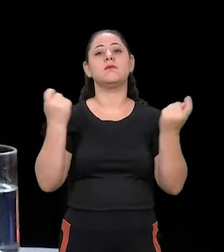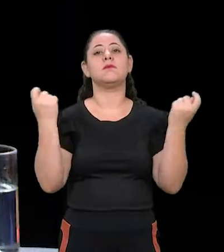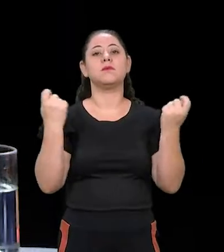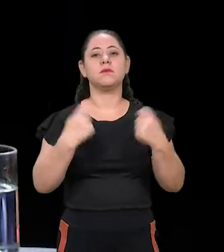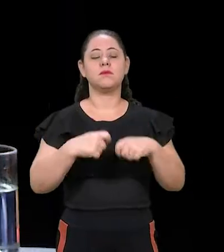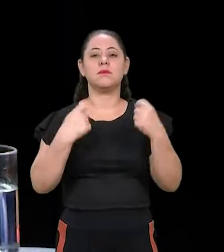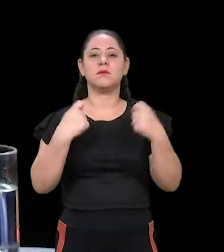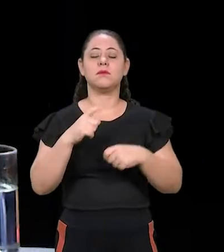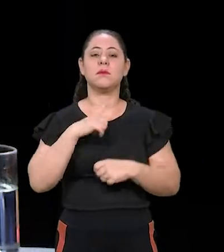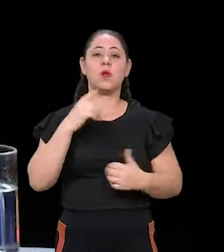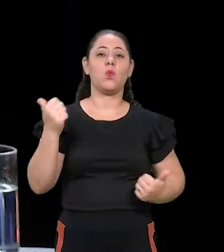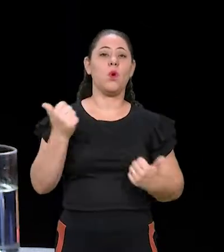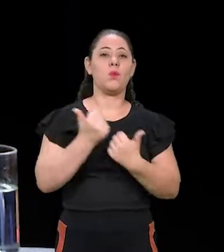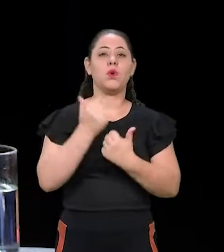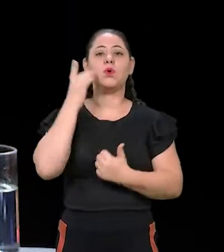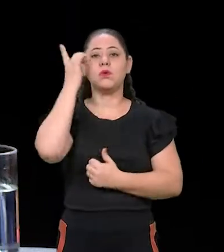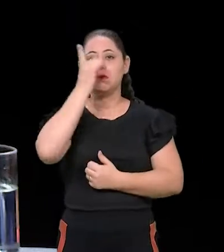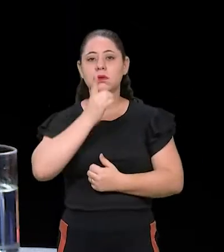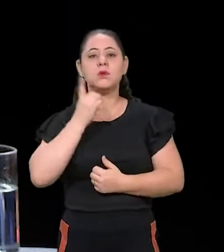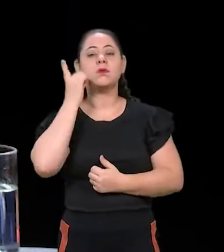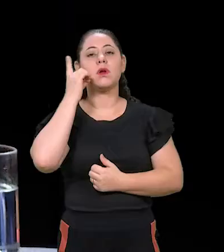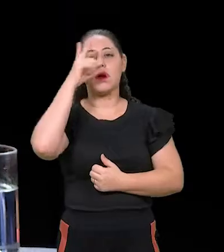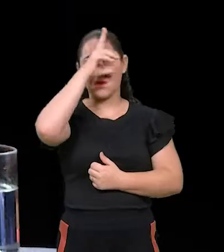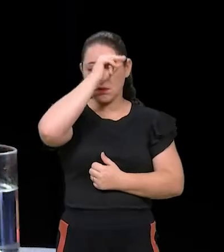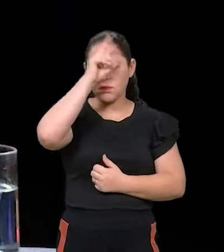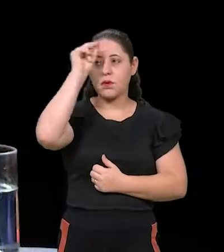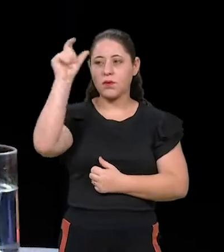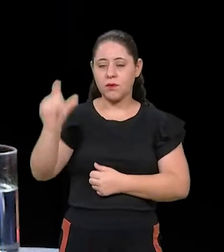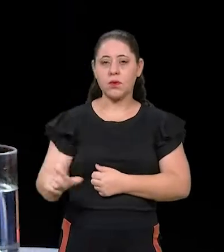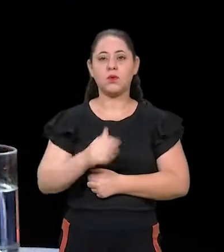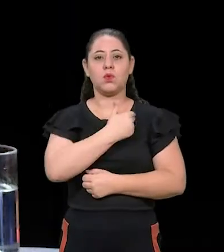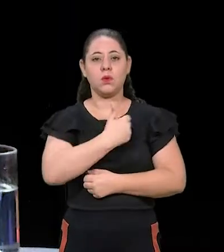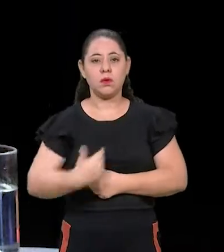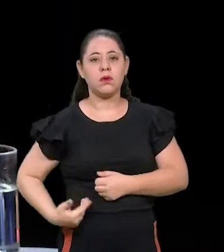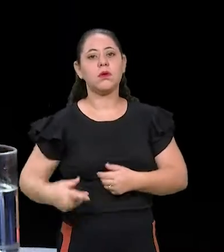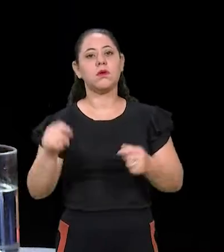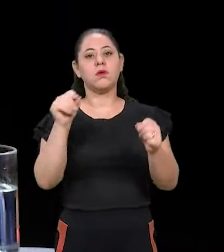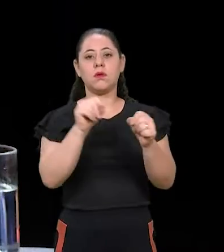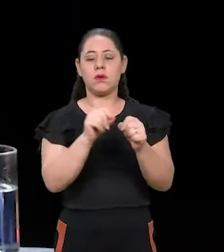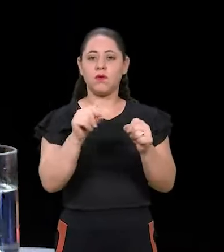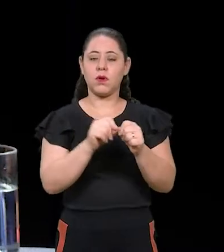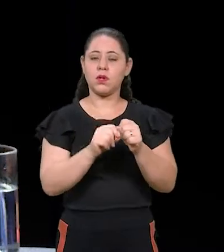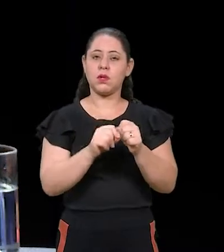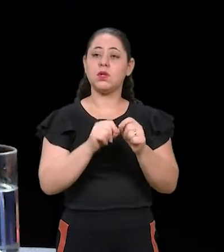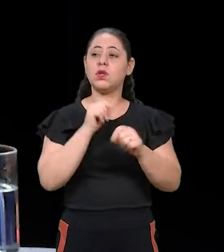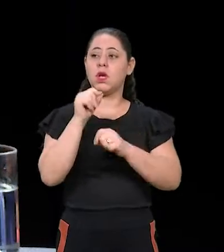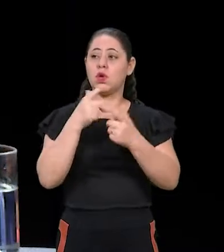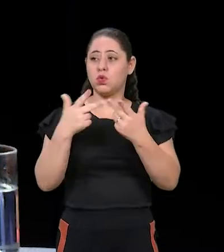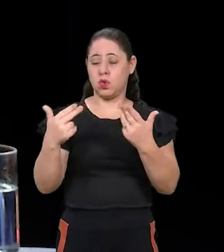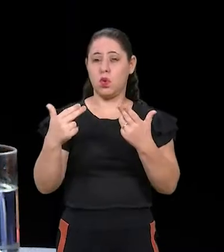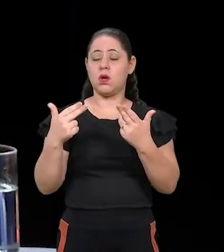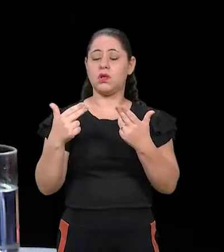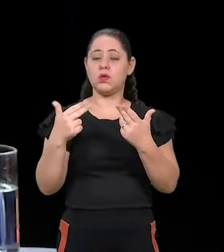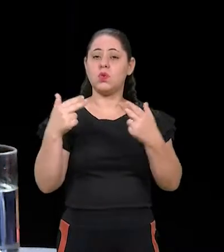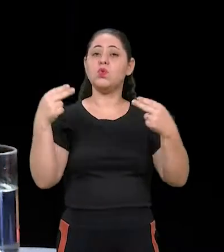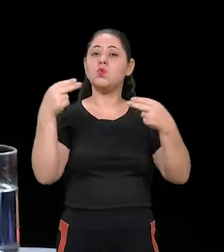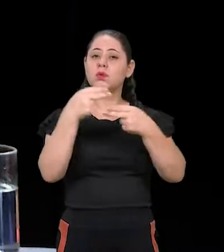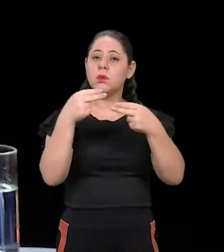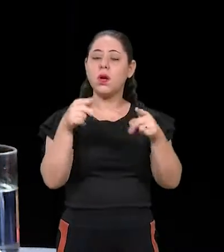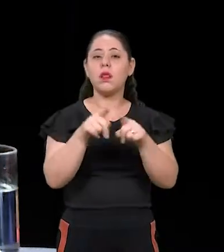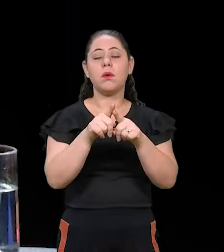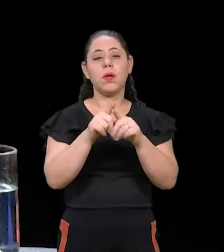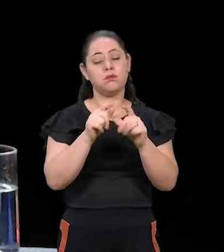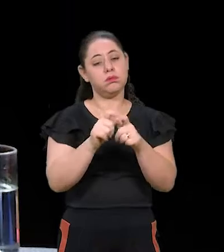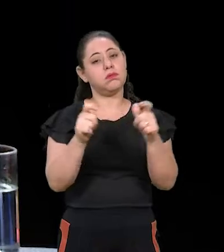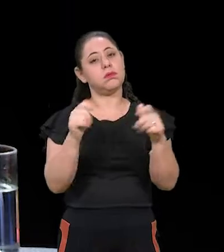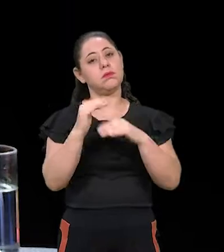gente precisa contar com o apoio dos parlamentares, de prefeitos, governadores, para fazer com que os negócios funcionem. O Sebrae mesmo tem até um